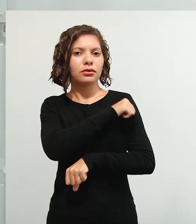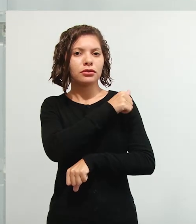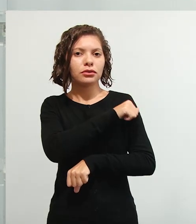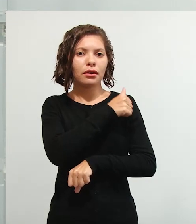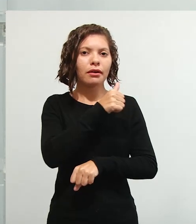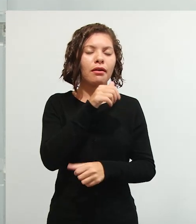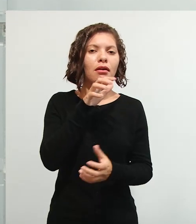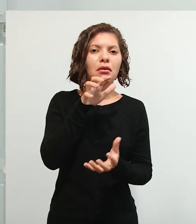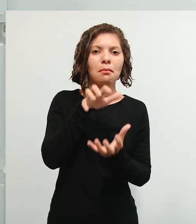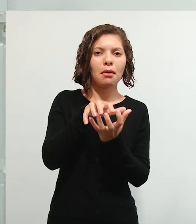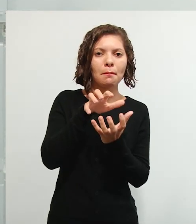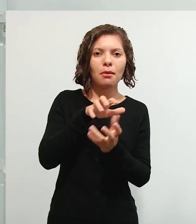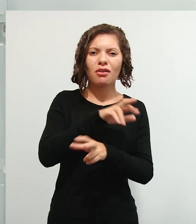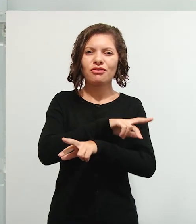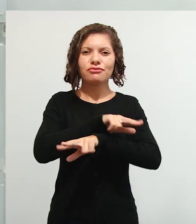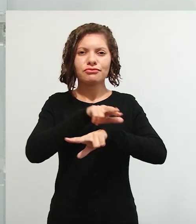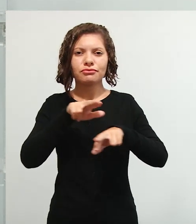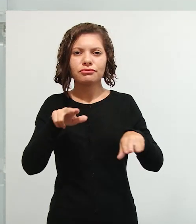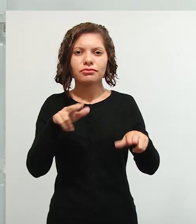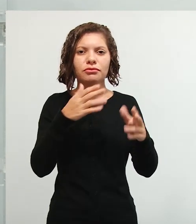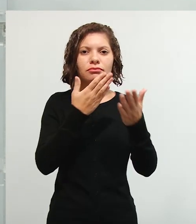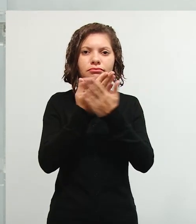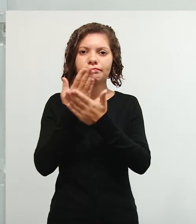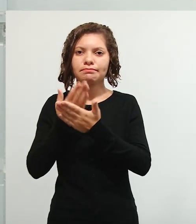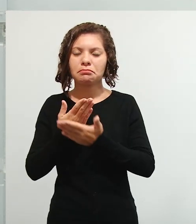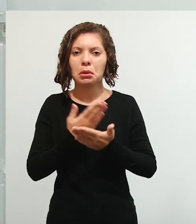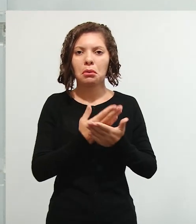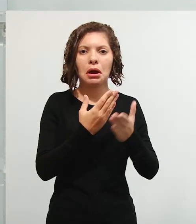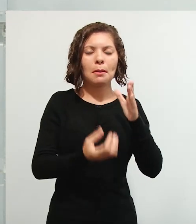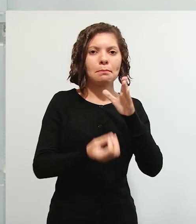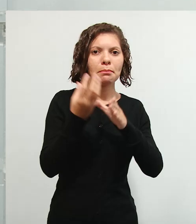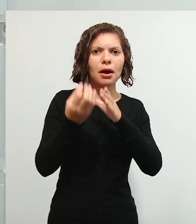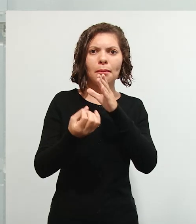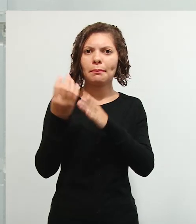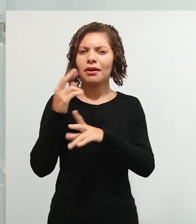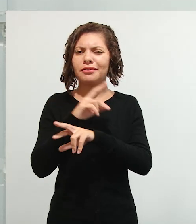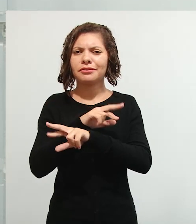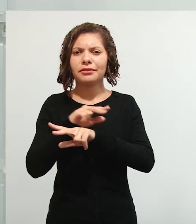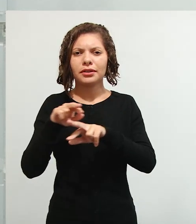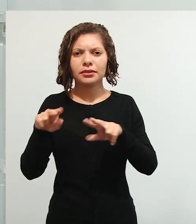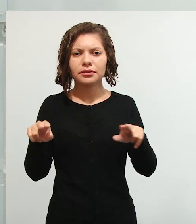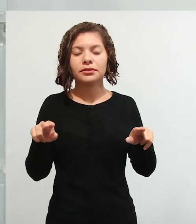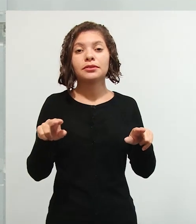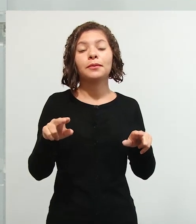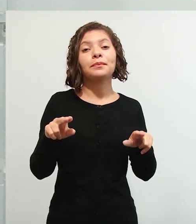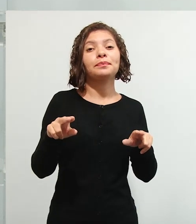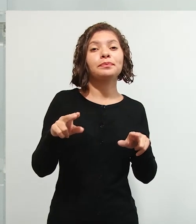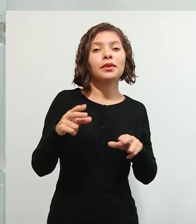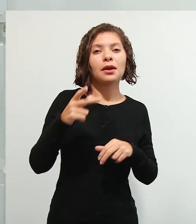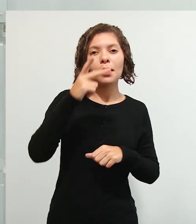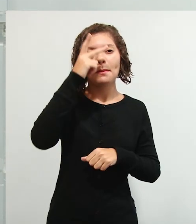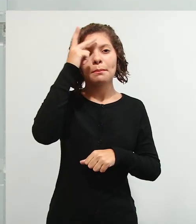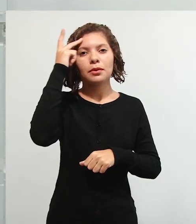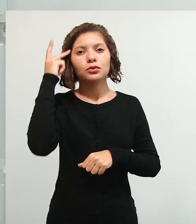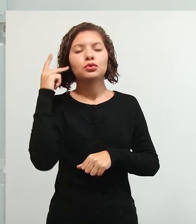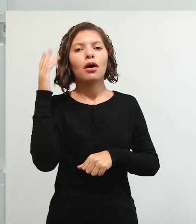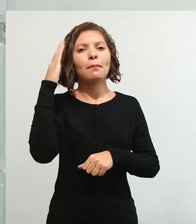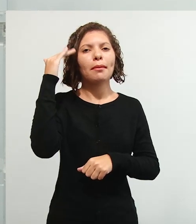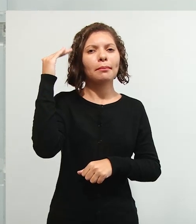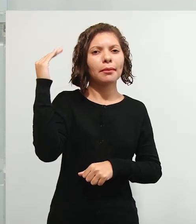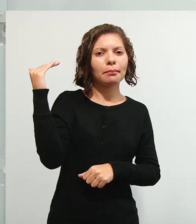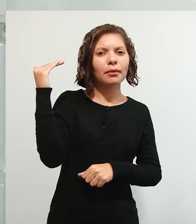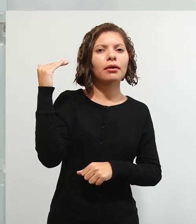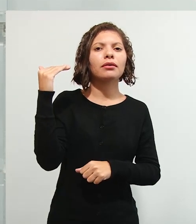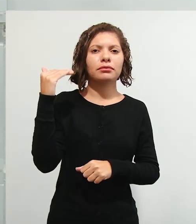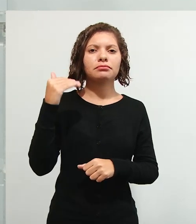Janeiro, em Pernambuco, enfim, né? Vários estudos foram produzidos e com intelectuais,